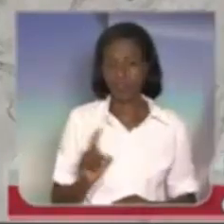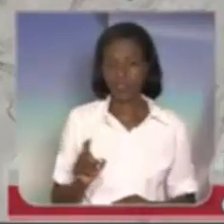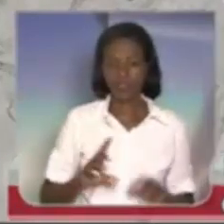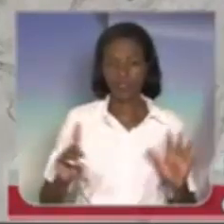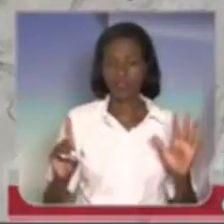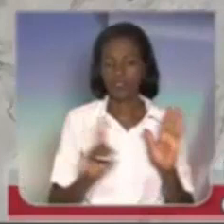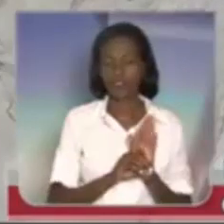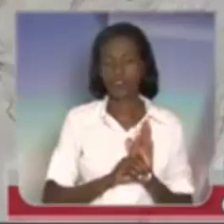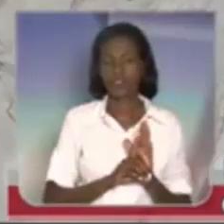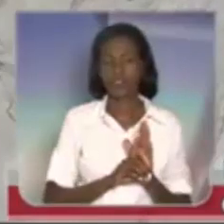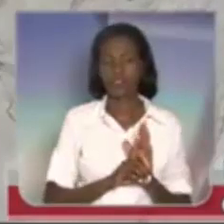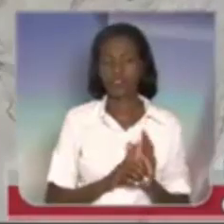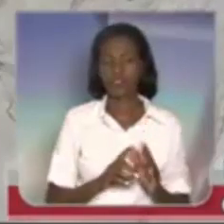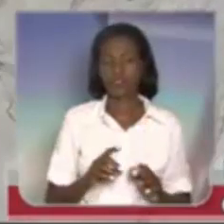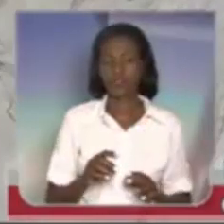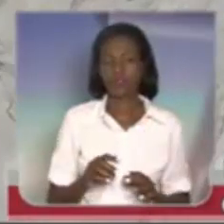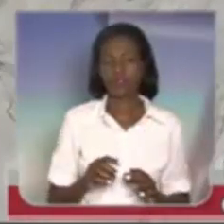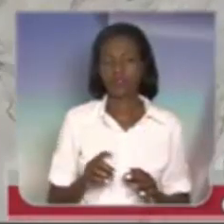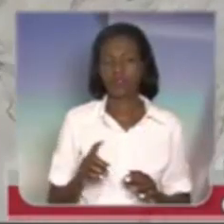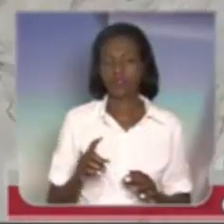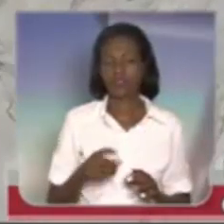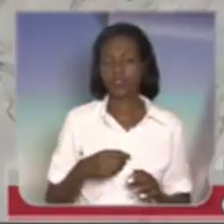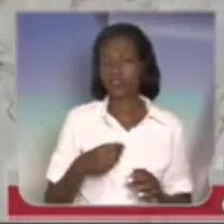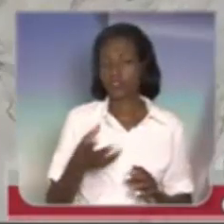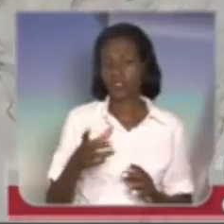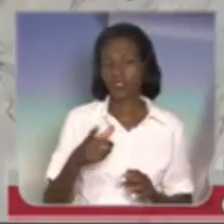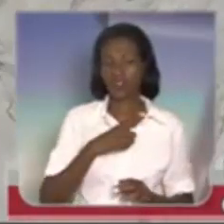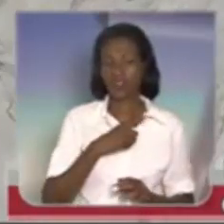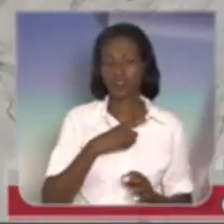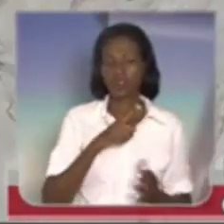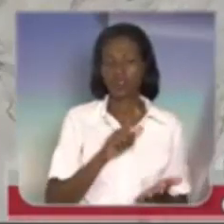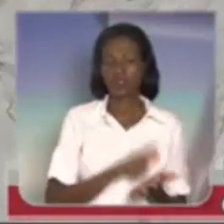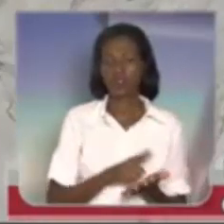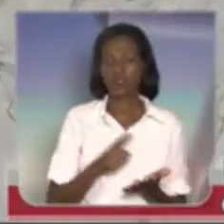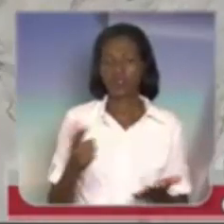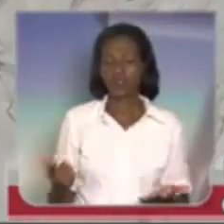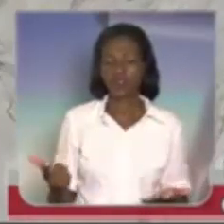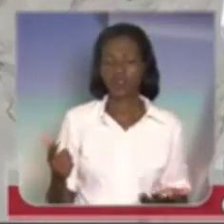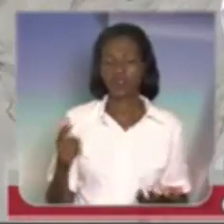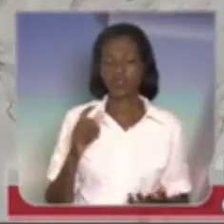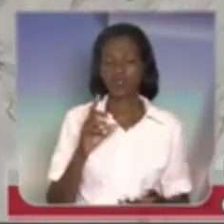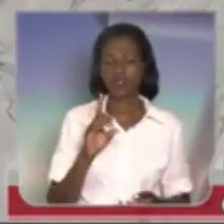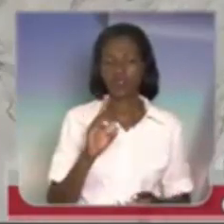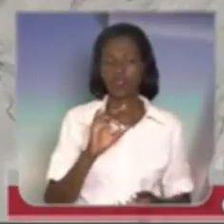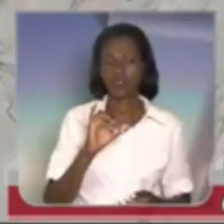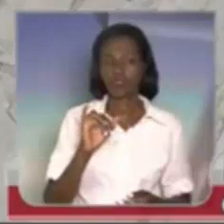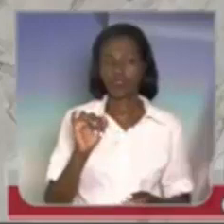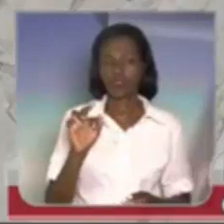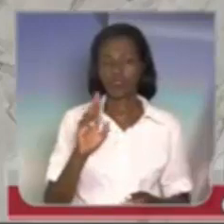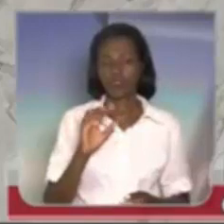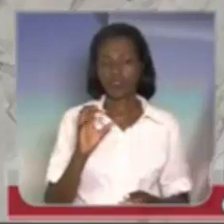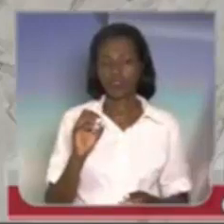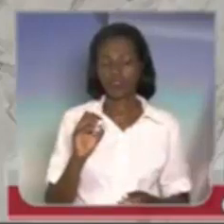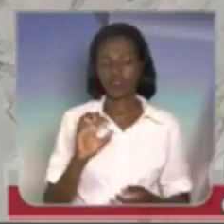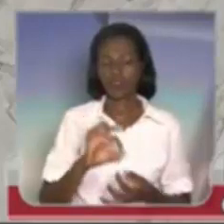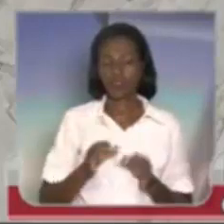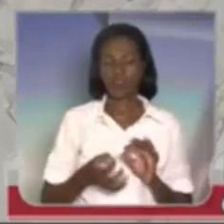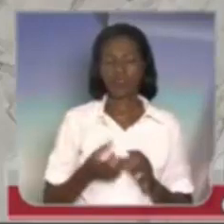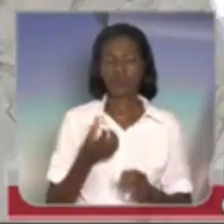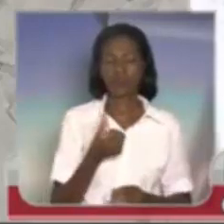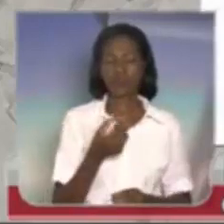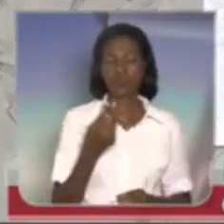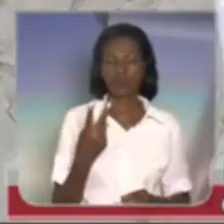decreto decreto publicado no Diário Oficial mostrar aqui 62 e 500 de